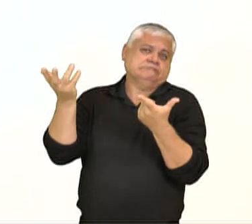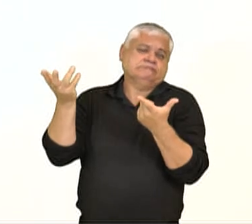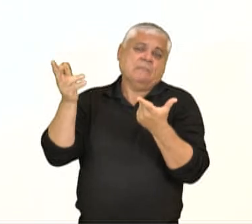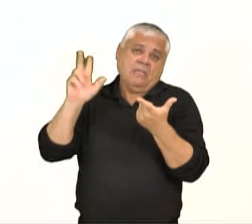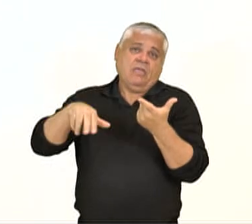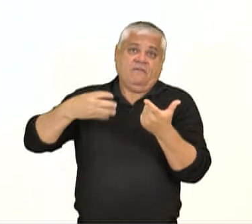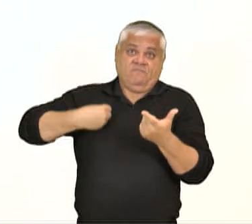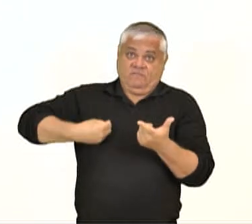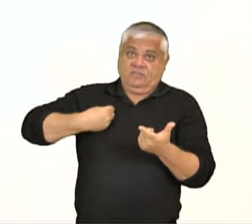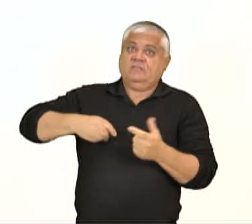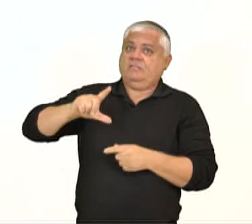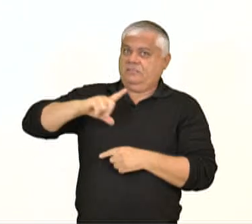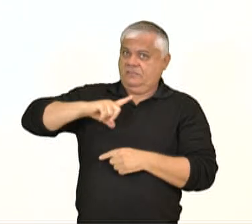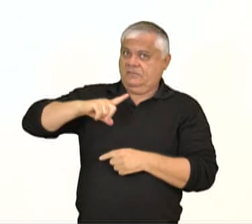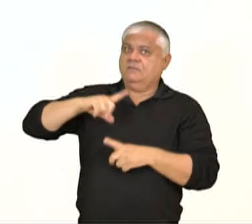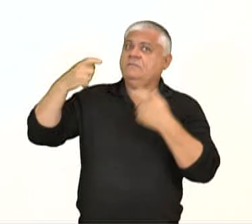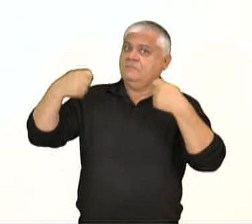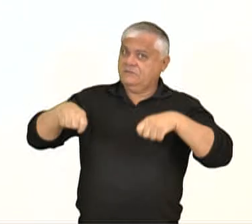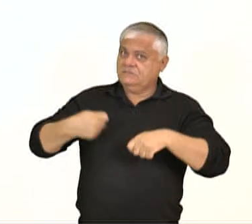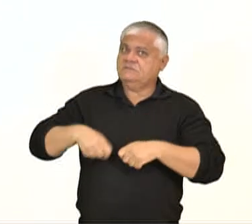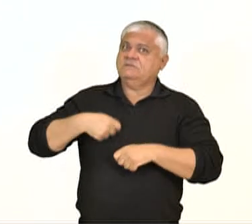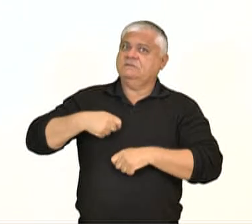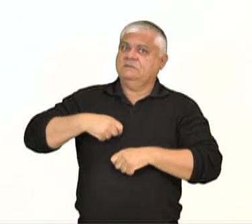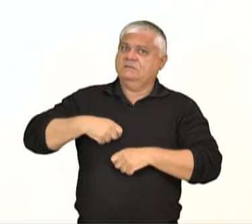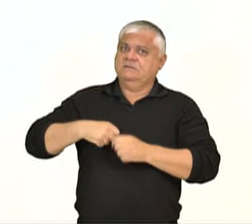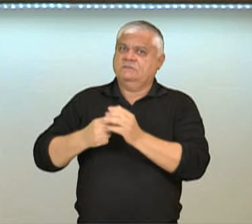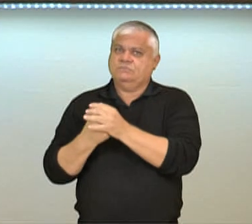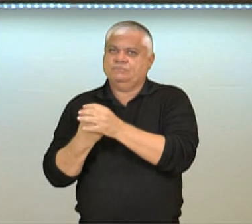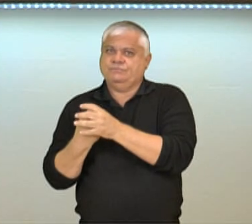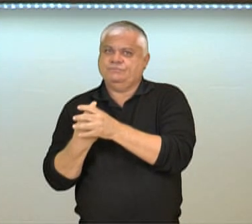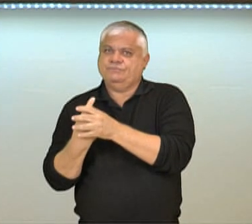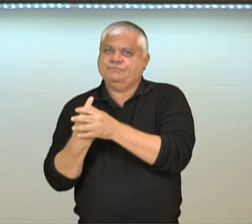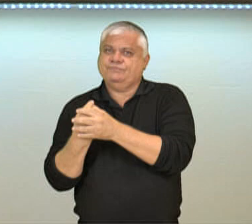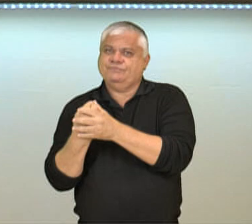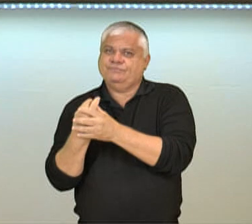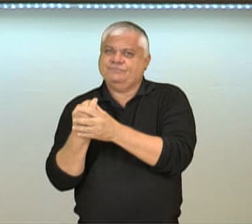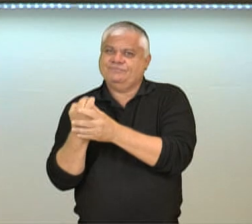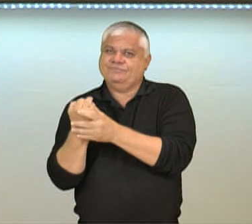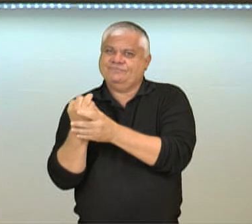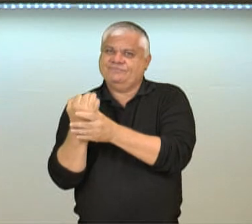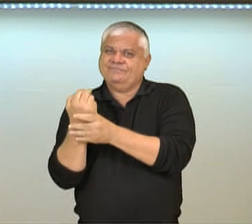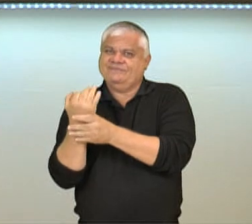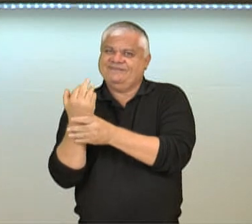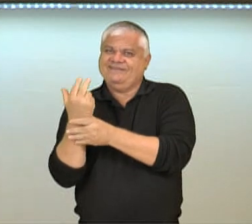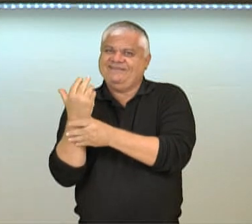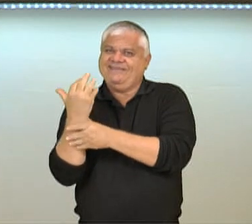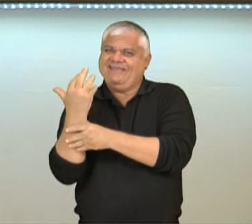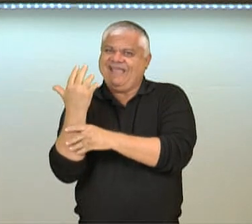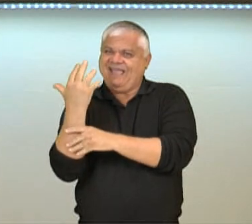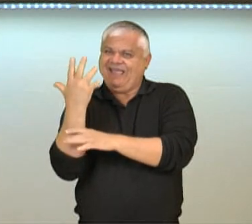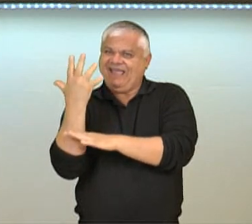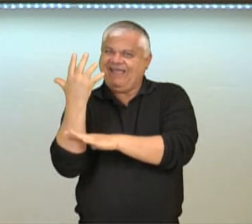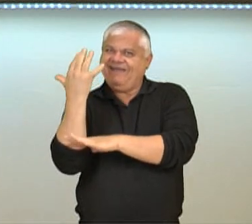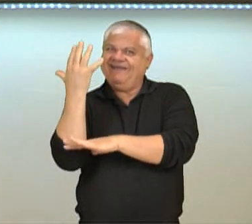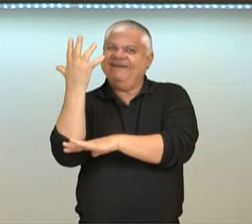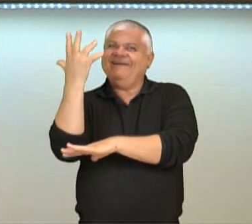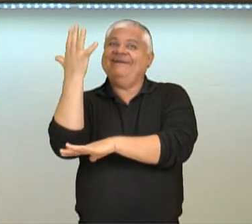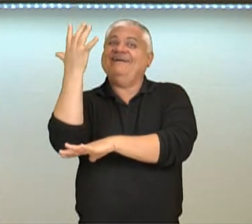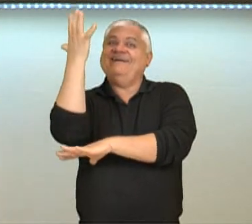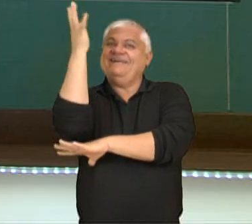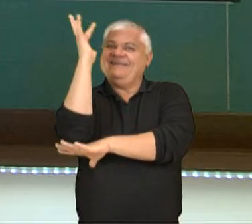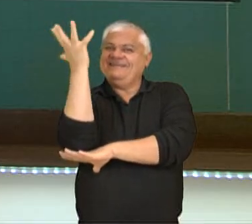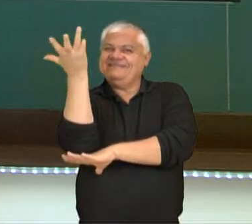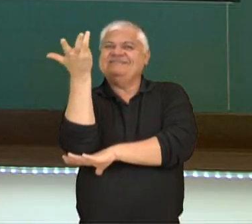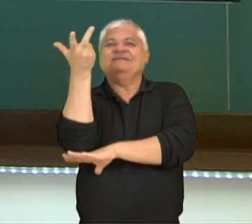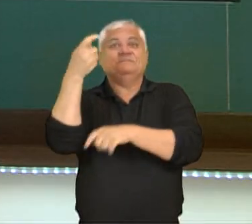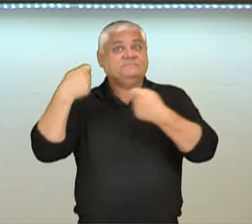seres vivos, também precisam crescer e se desenvolver. Concorda comigo? É um ser vivo, então ela tem essa necessidade. Aí eu